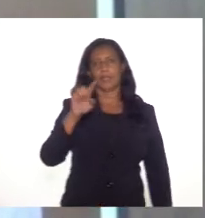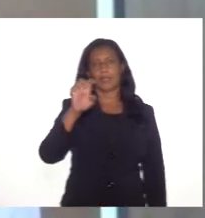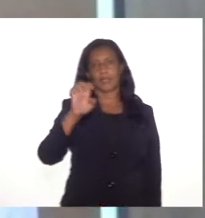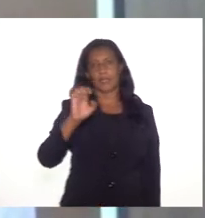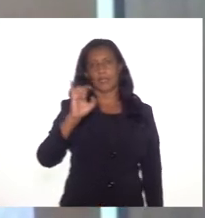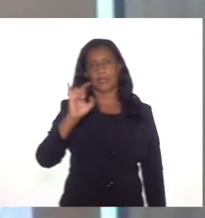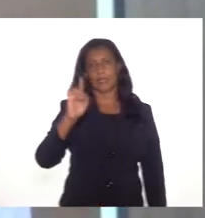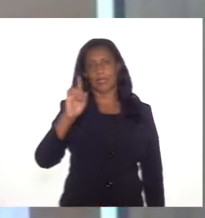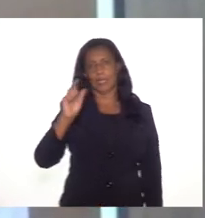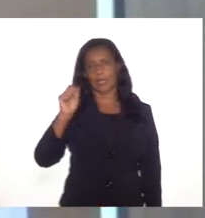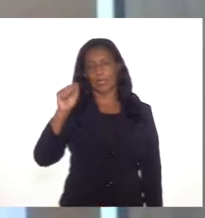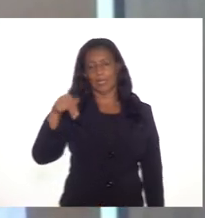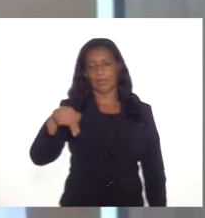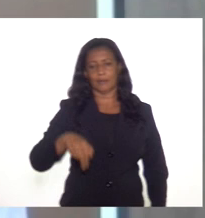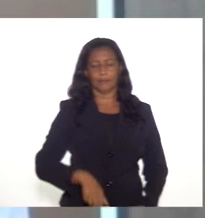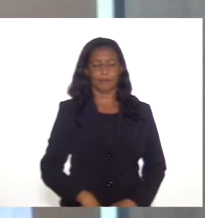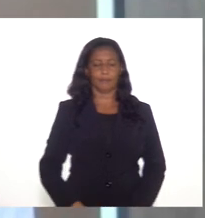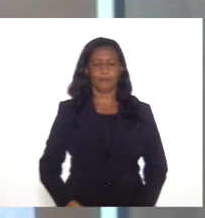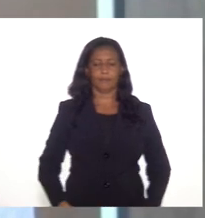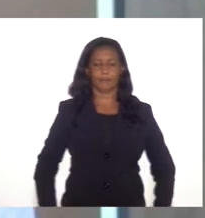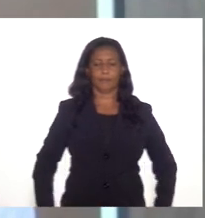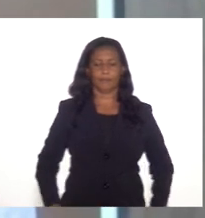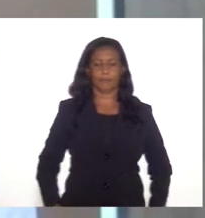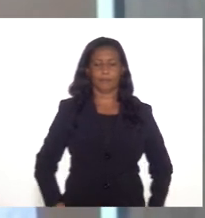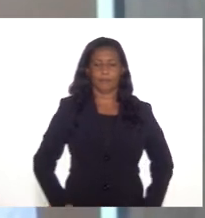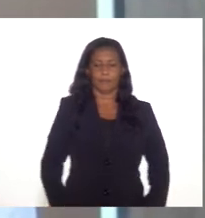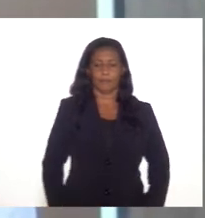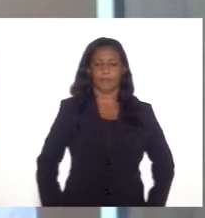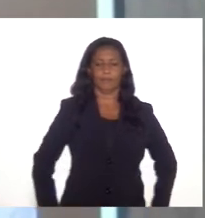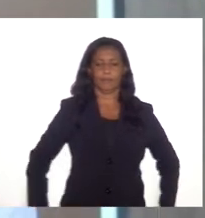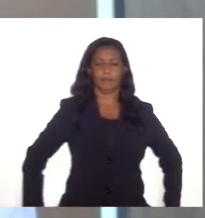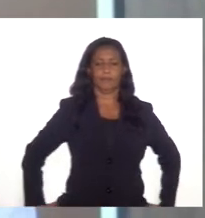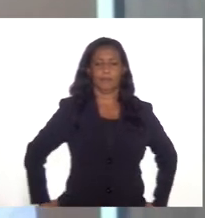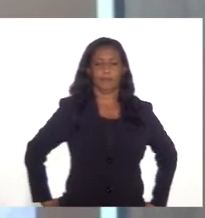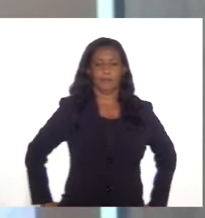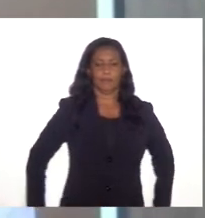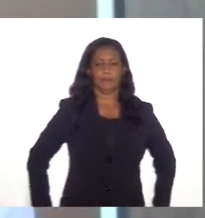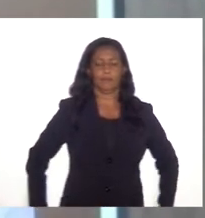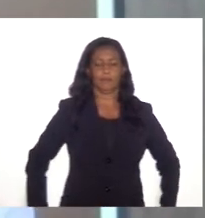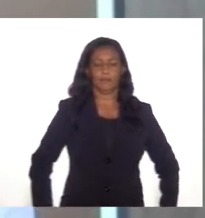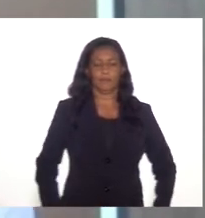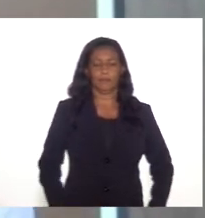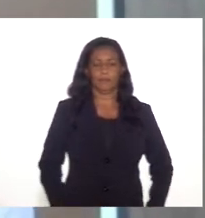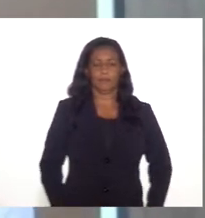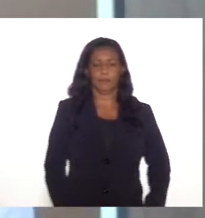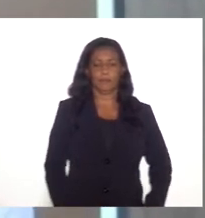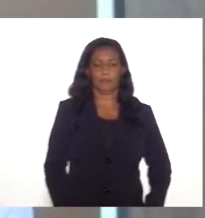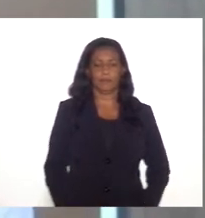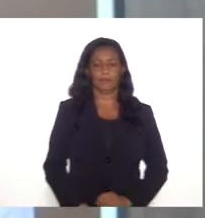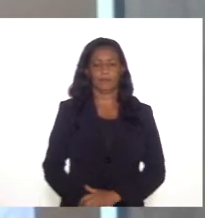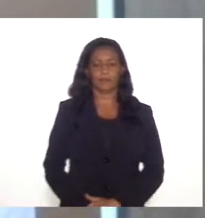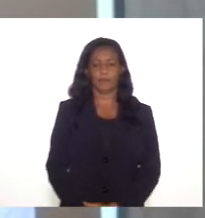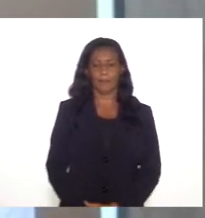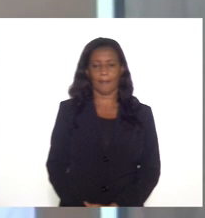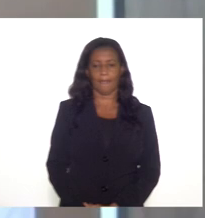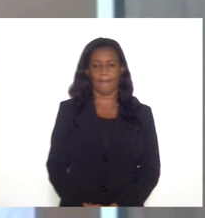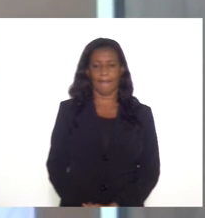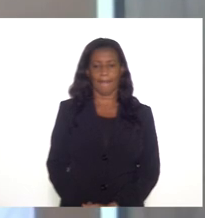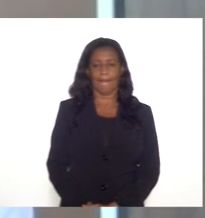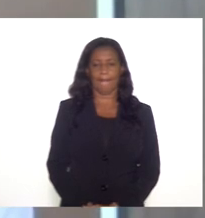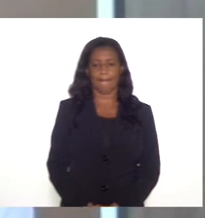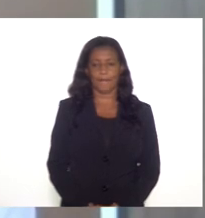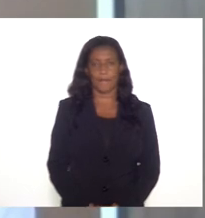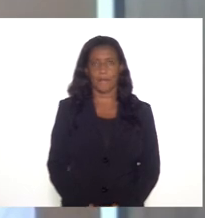Deputada Zeidã, não se encontrando presente, a